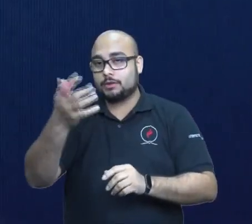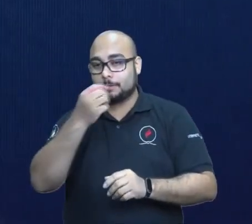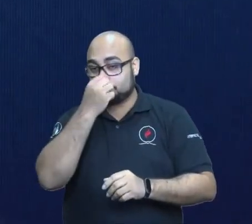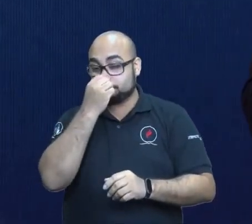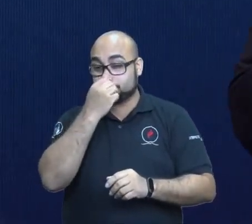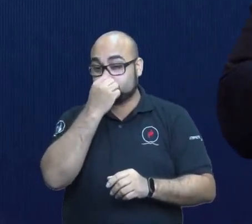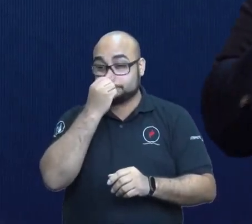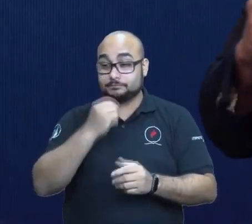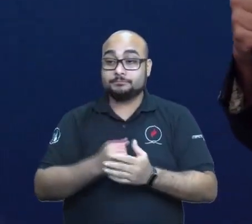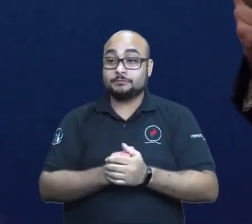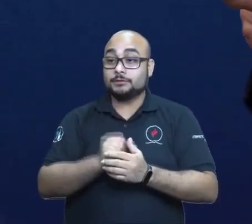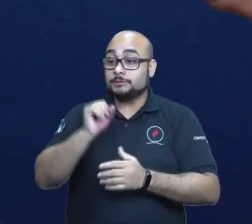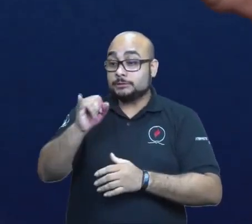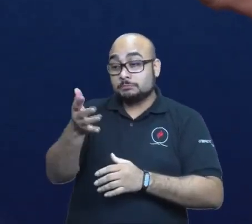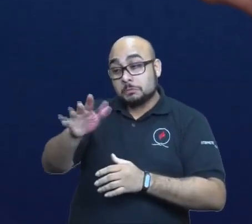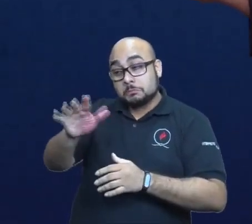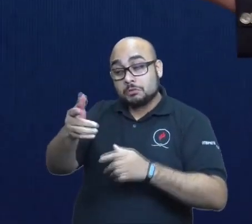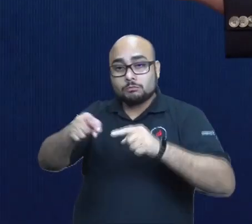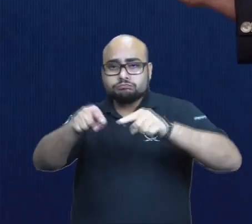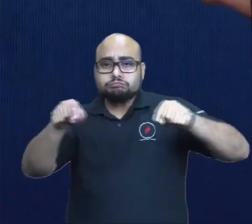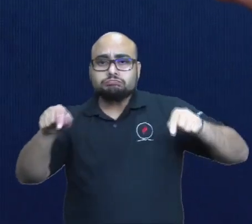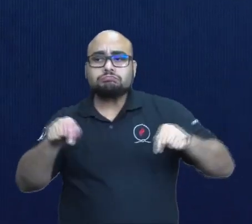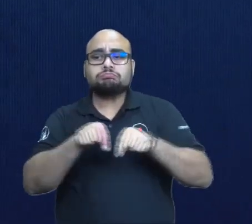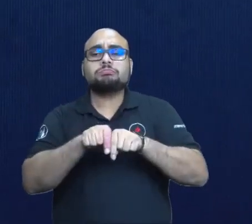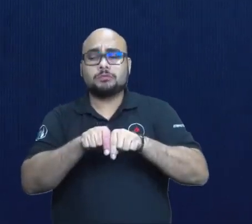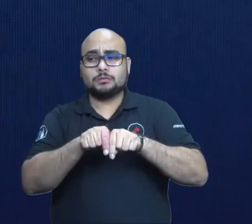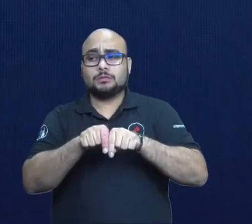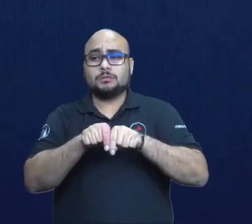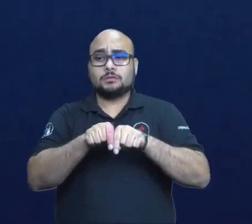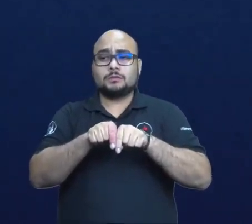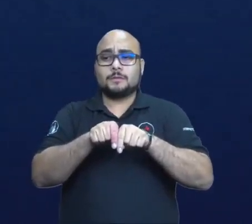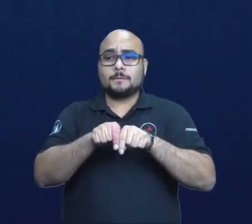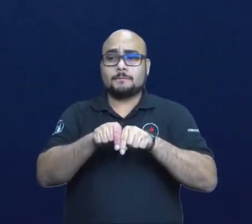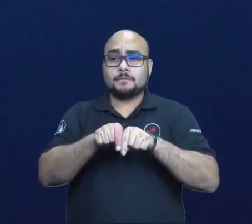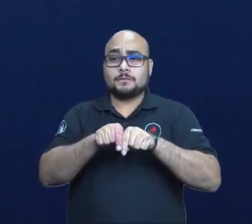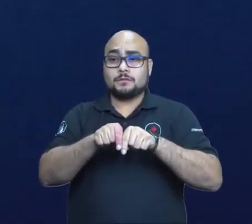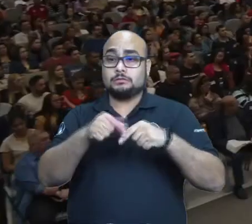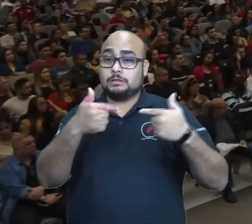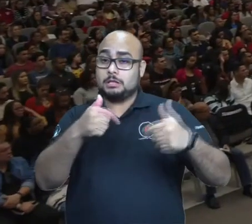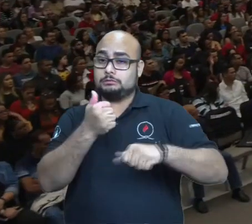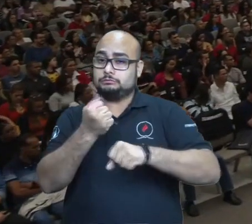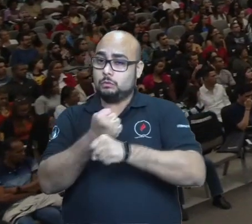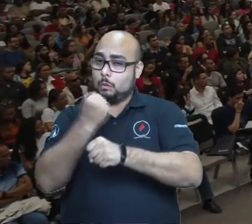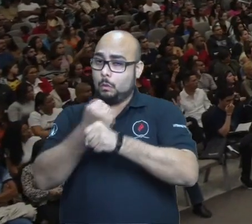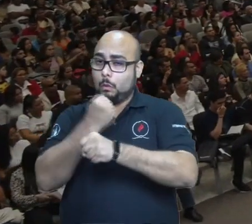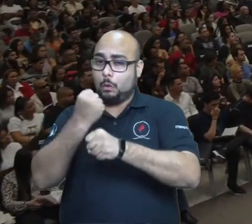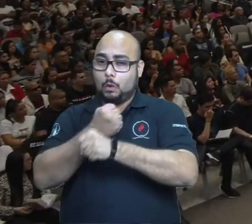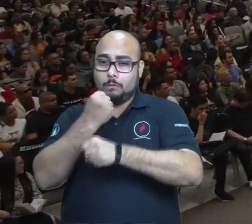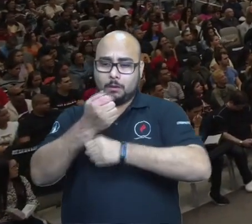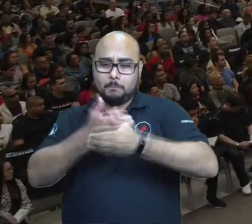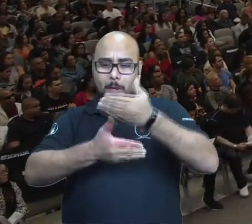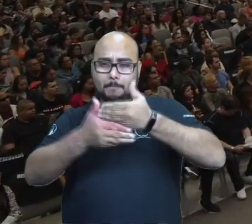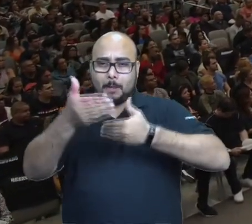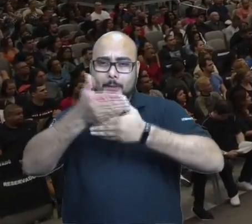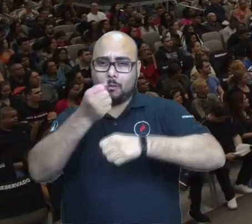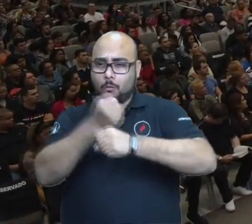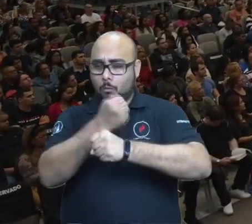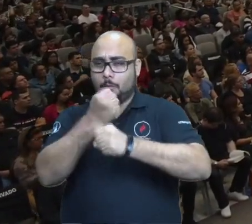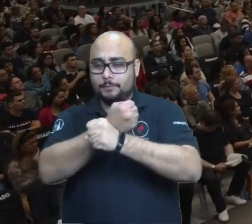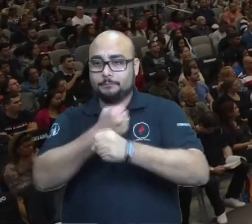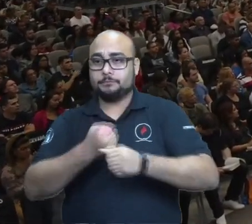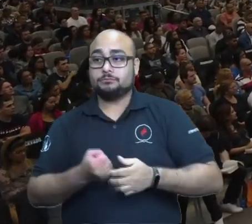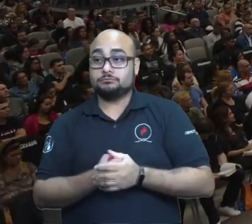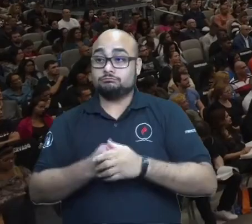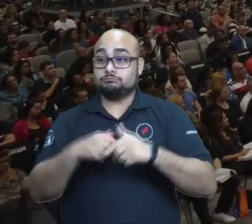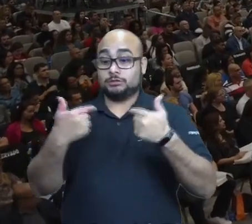é familiar essa expressão para você canteiro de obras para quem essa expressão aqui é familiar canteiro de obras né é o lugar onde